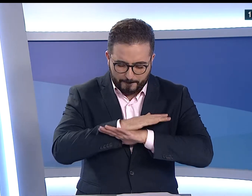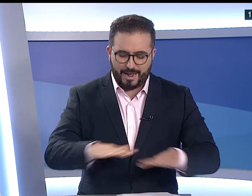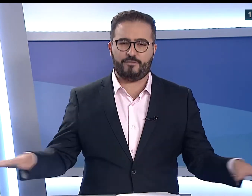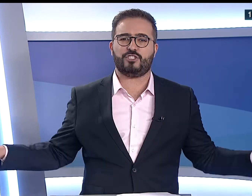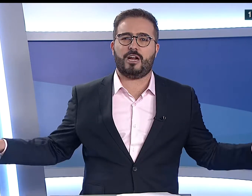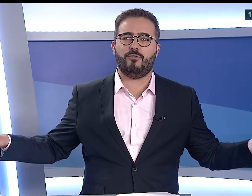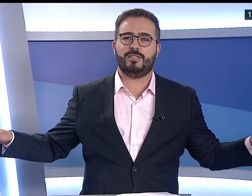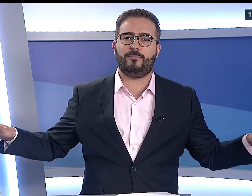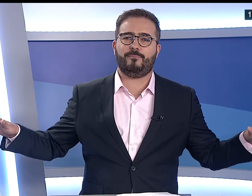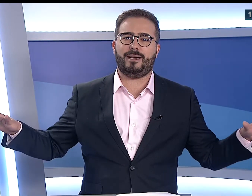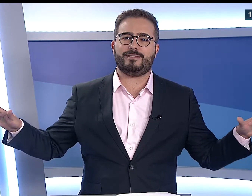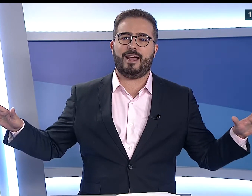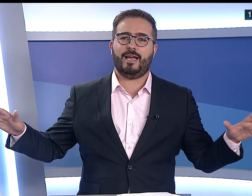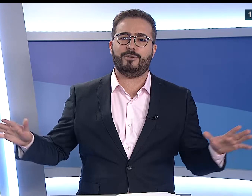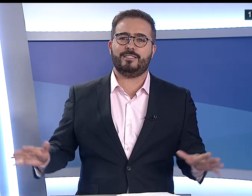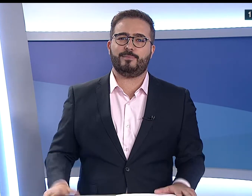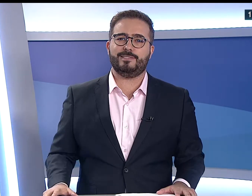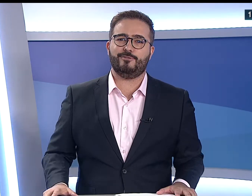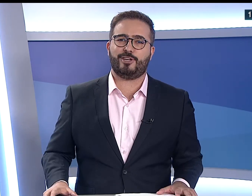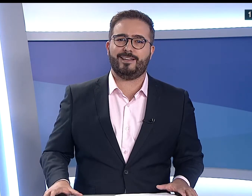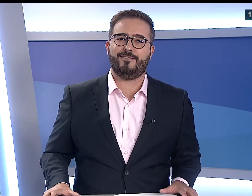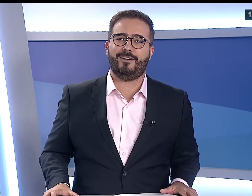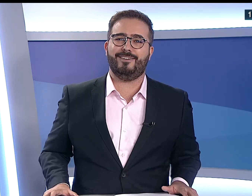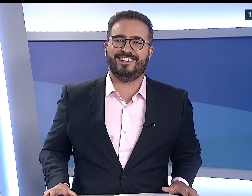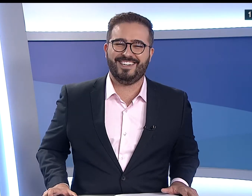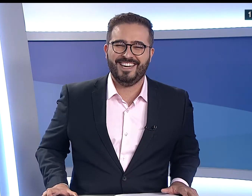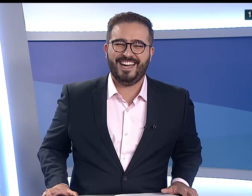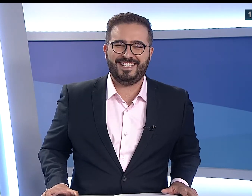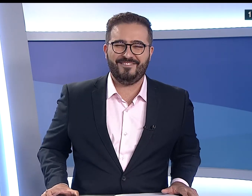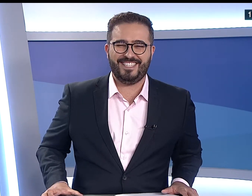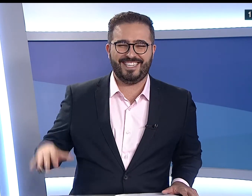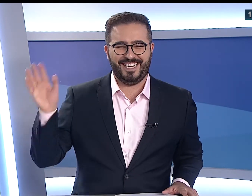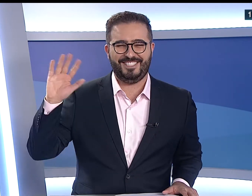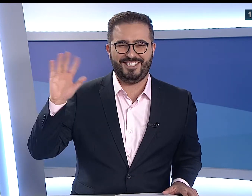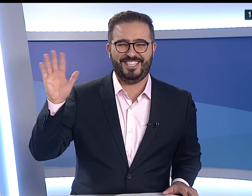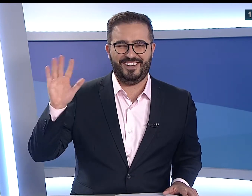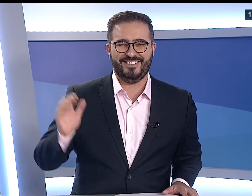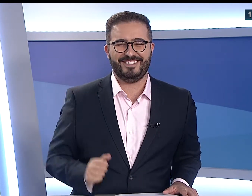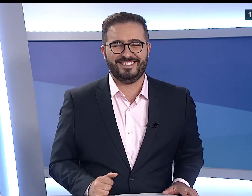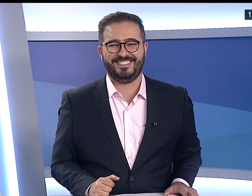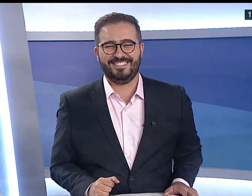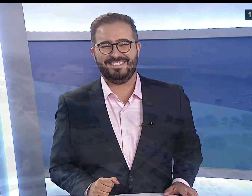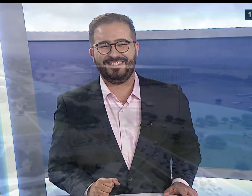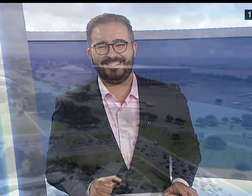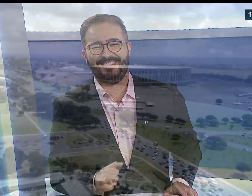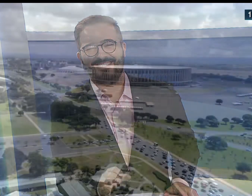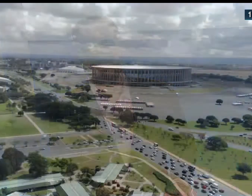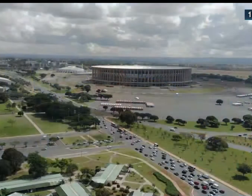acabar, fechar a conta e passar a régua desse plantão de carnaval. Até mais tarde. Tchau.